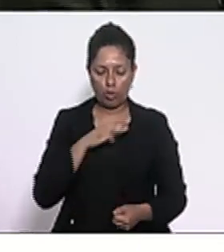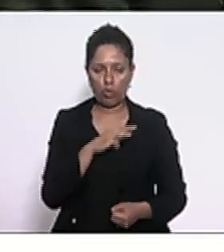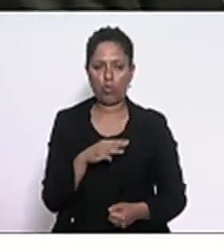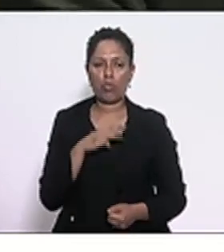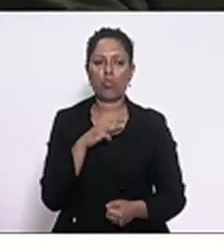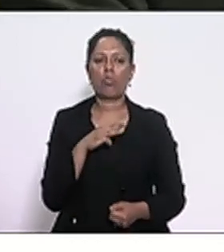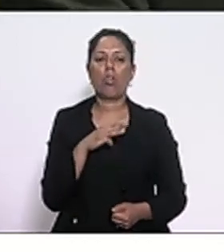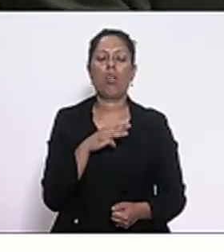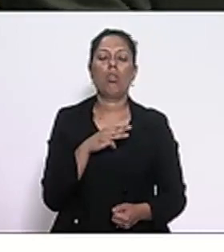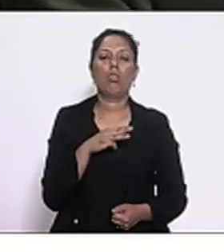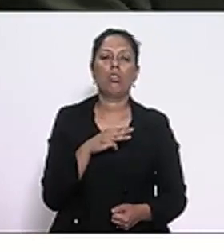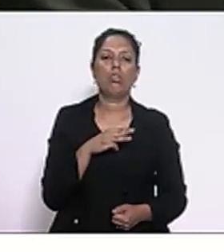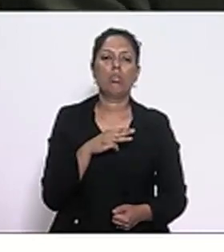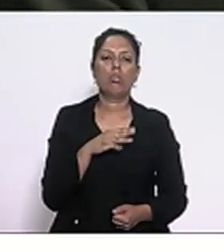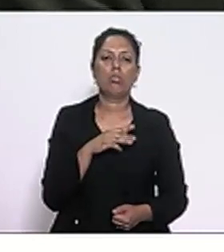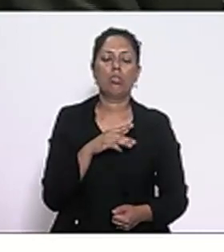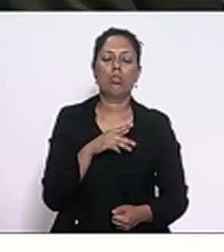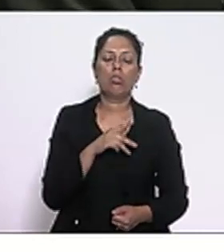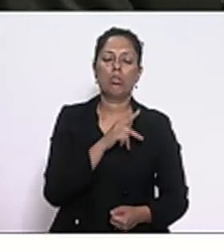desenvolvido, foi feito